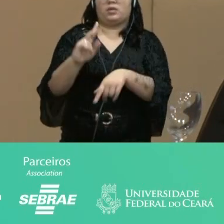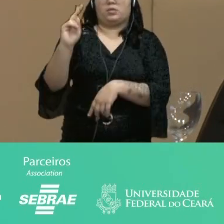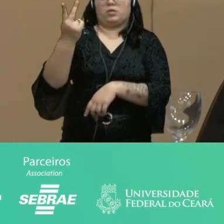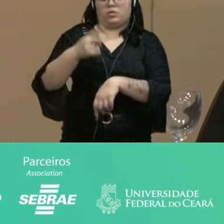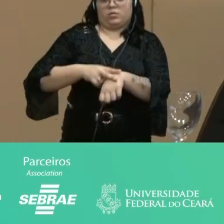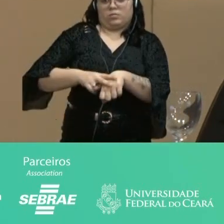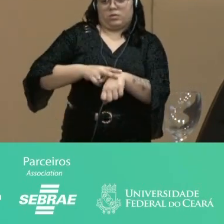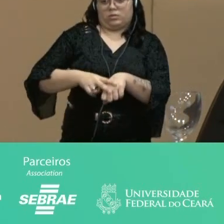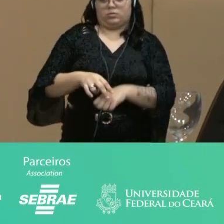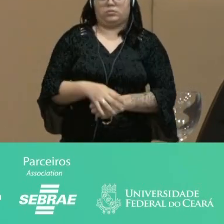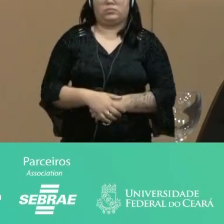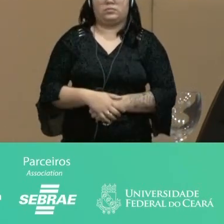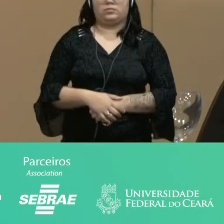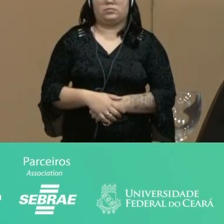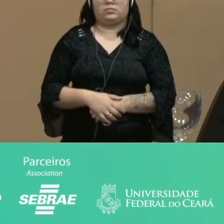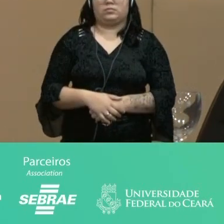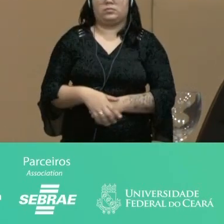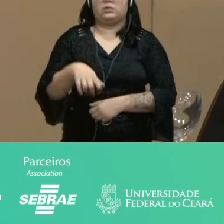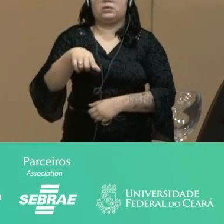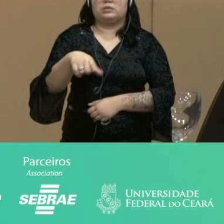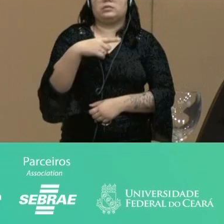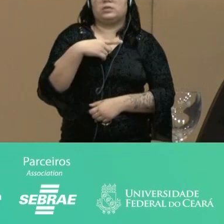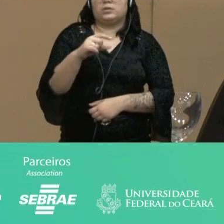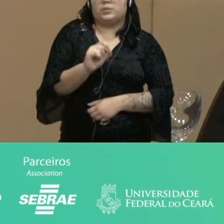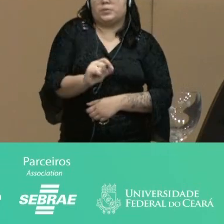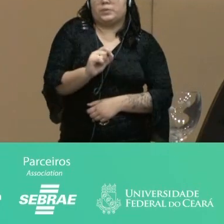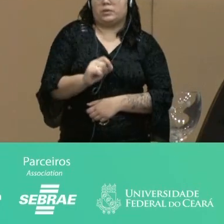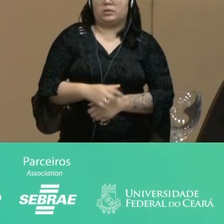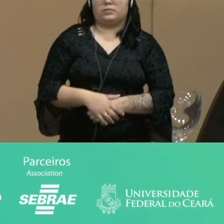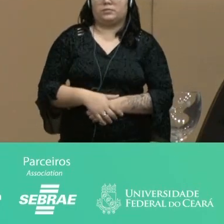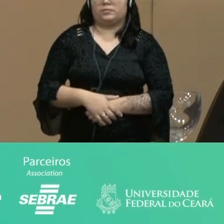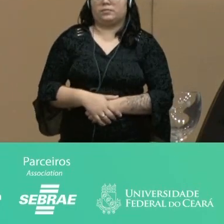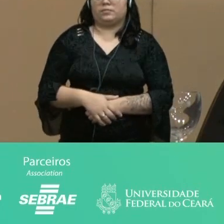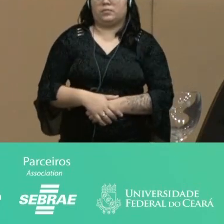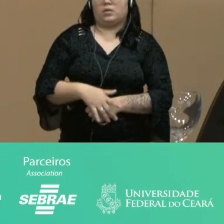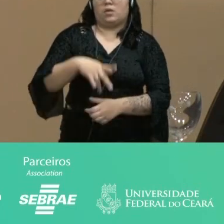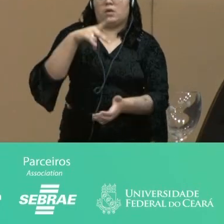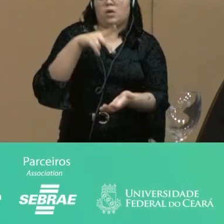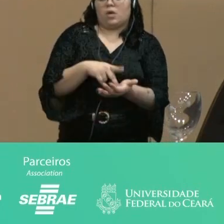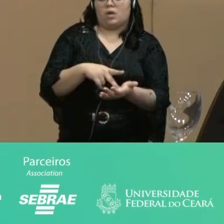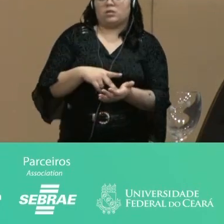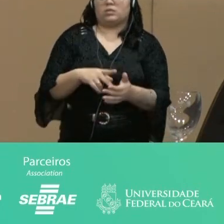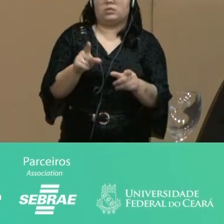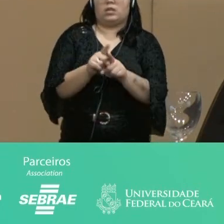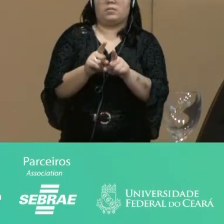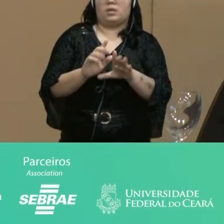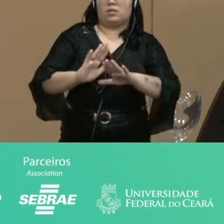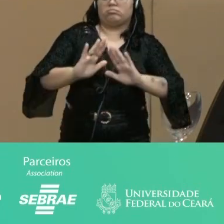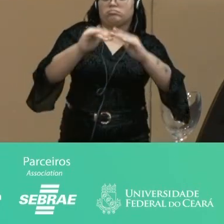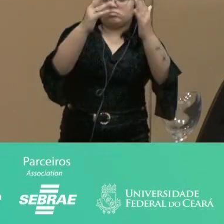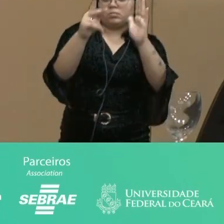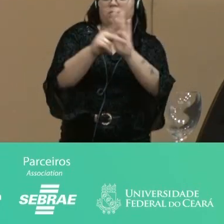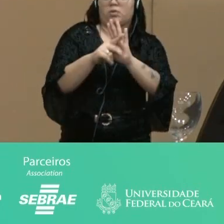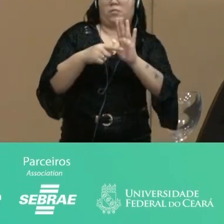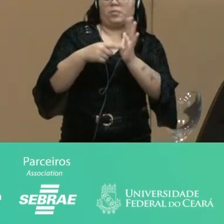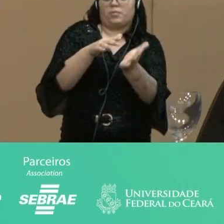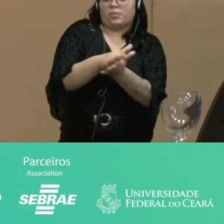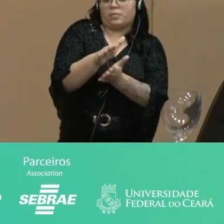e contemplam os seguintes requisitos: originalidade e relevância da